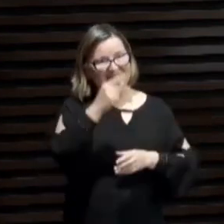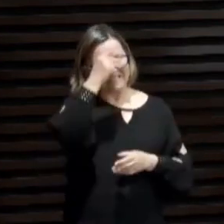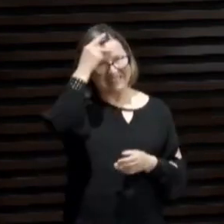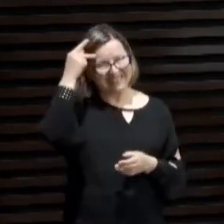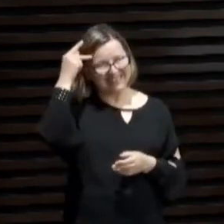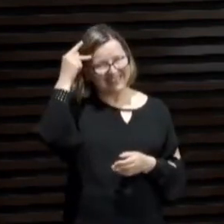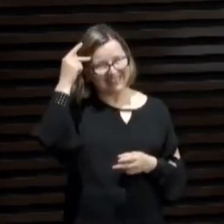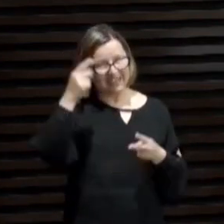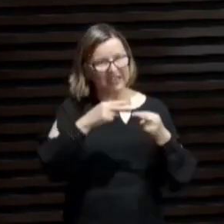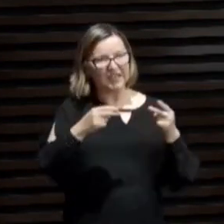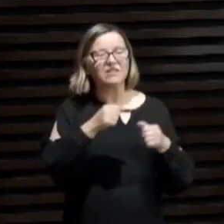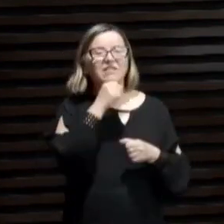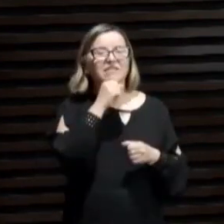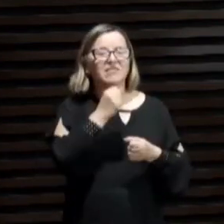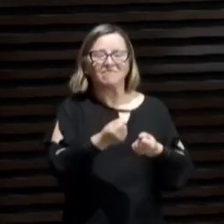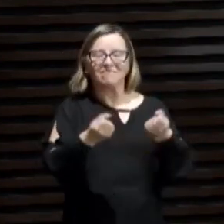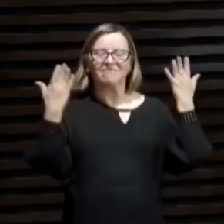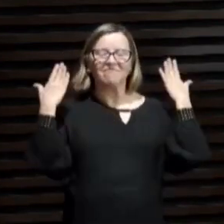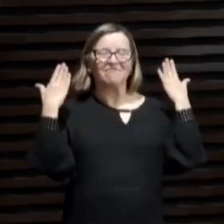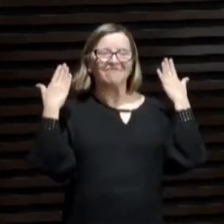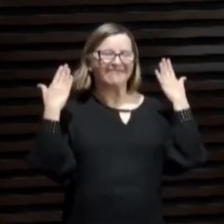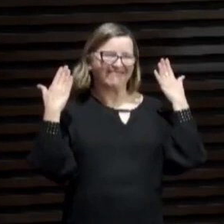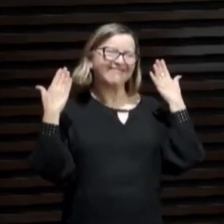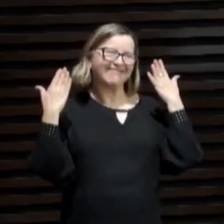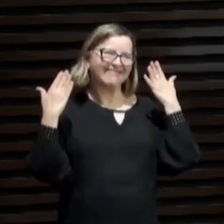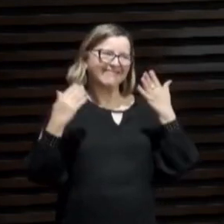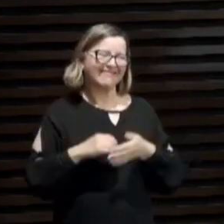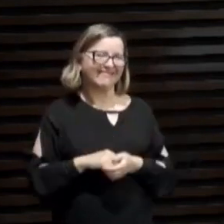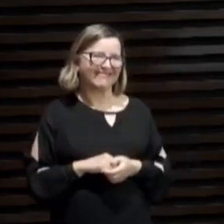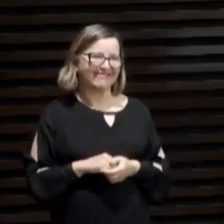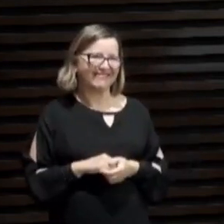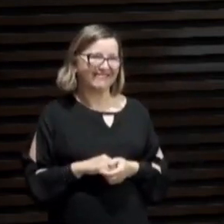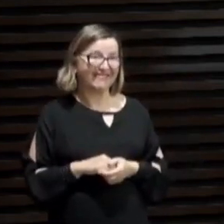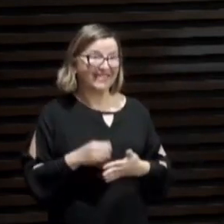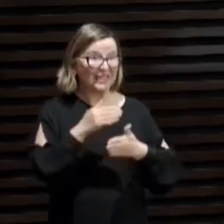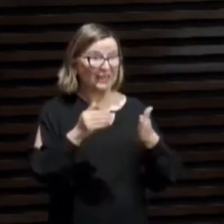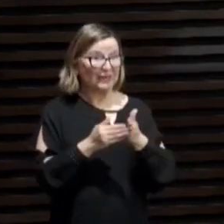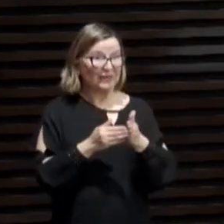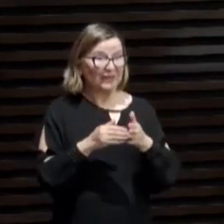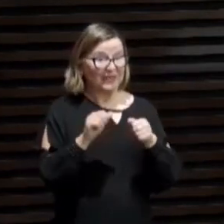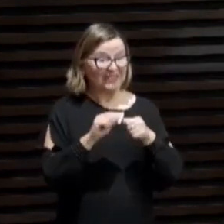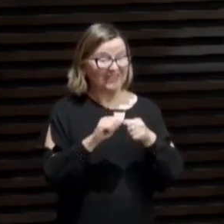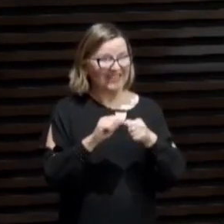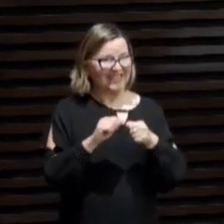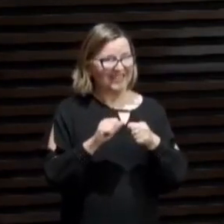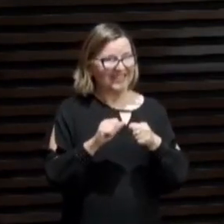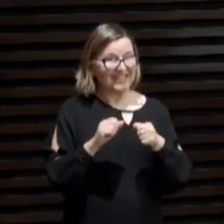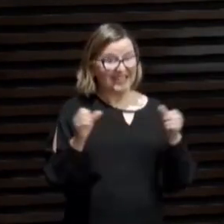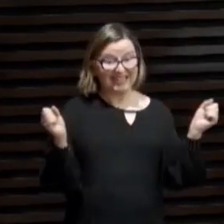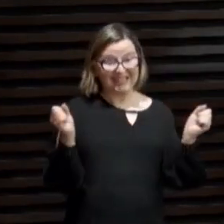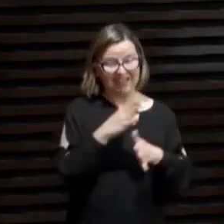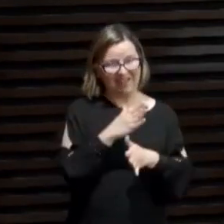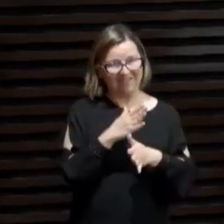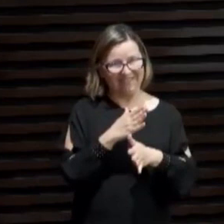E as coisas velhas? E as coisas antigas se passaram, e tudo se fez. Eu gosto de uma versão,